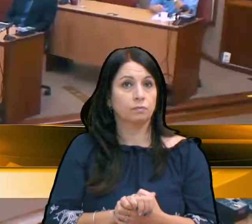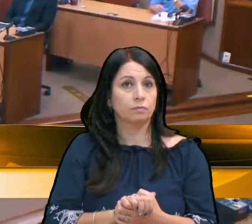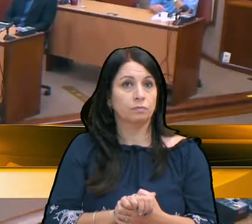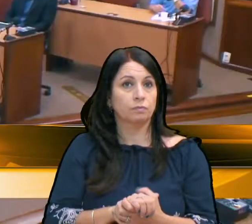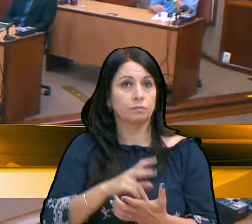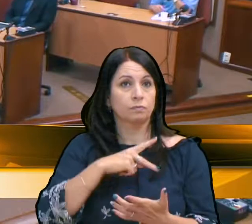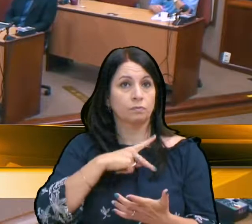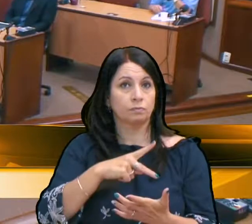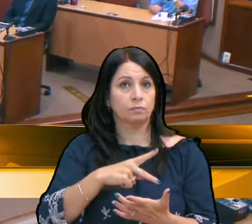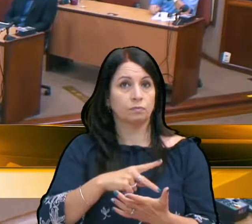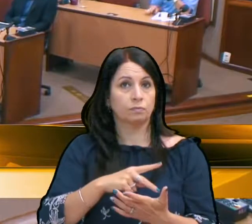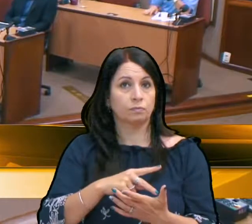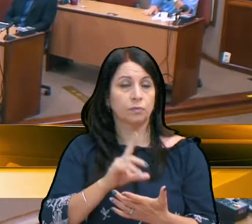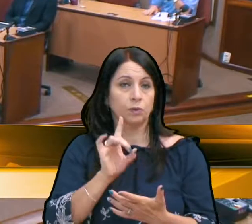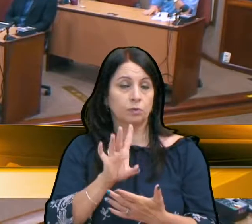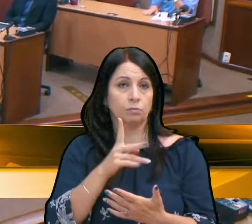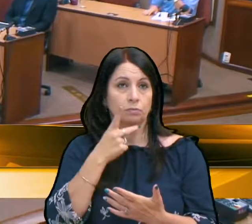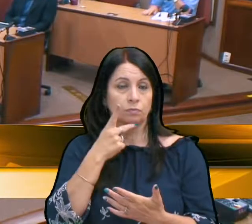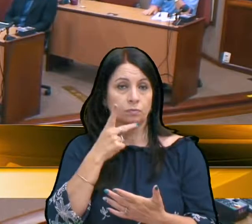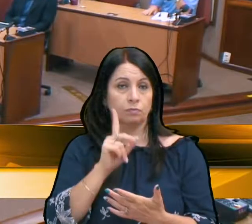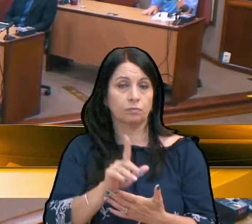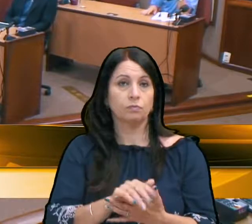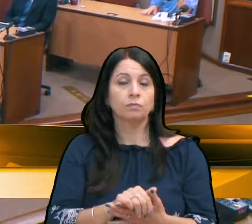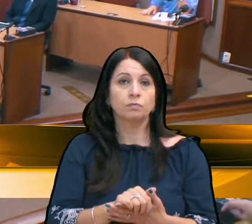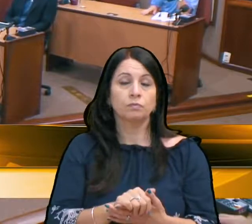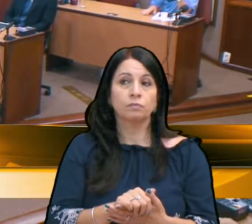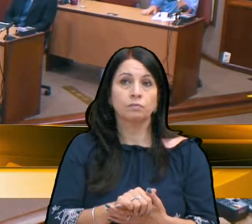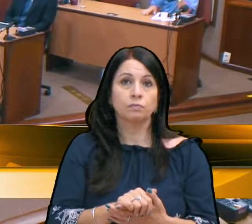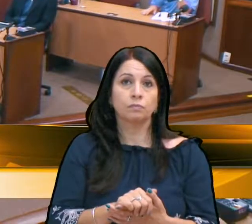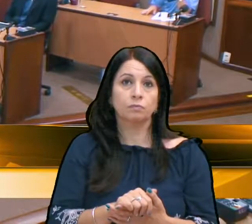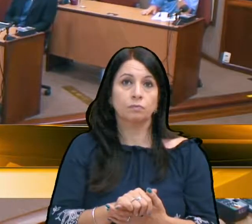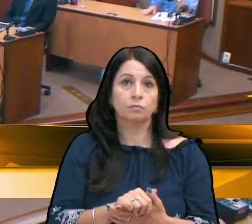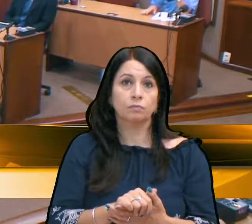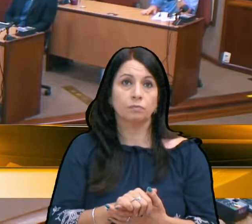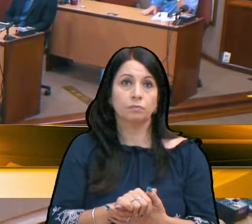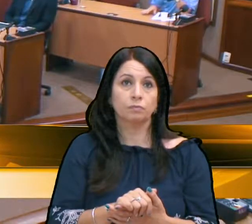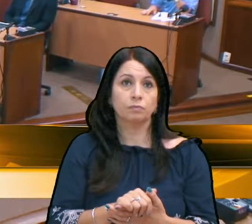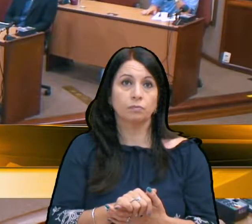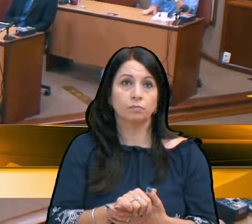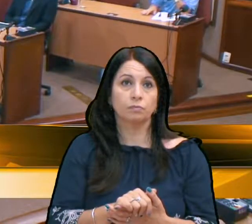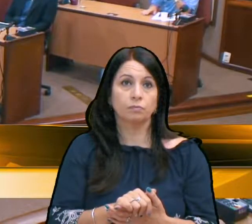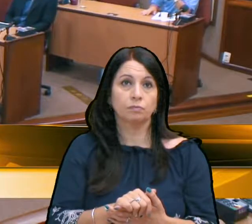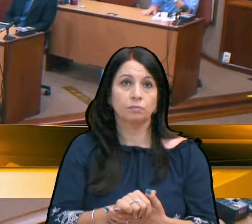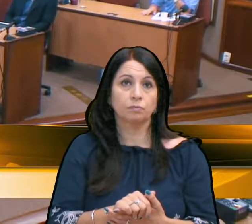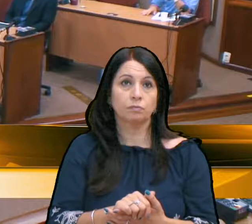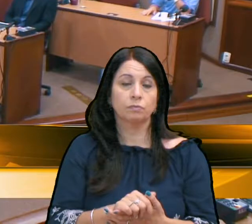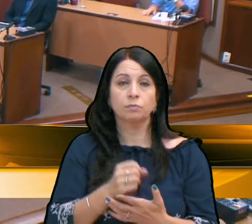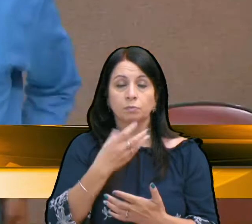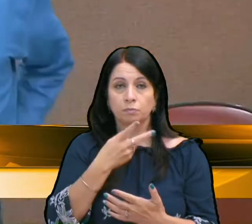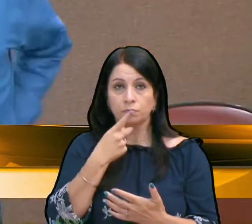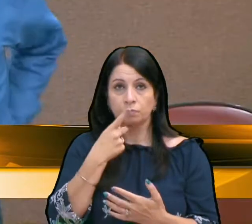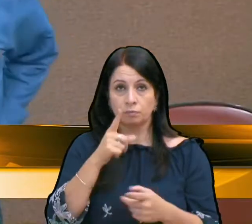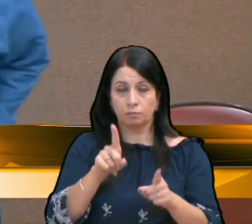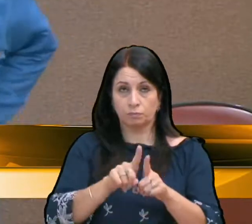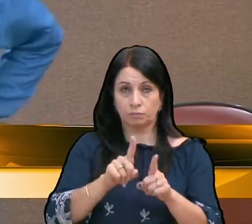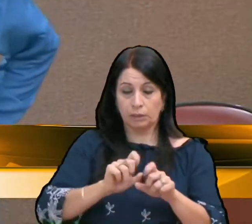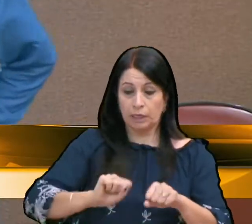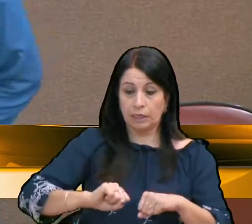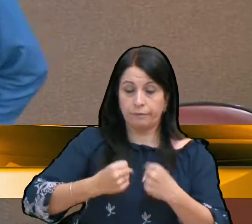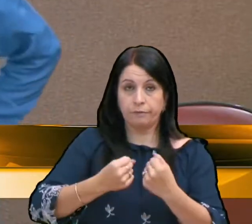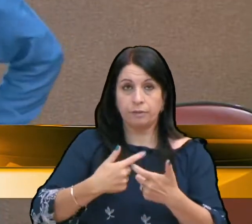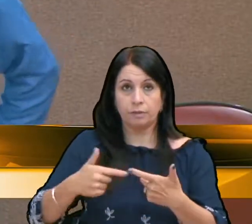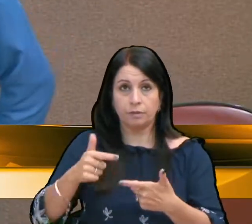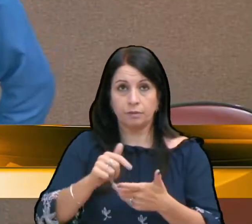Senhor presidente, só apenas um registro. E sempre é bom também falar, a gente defende muito a questão